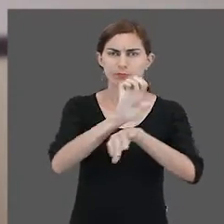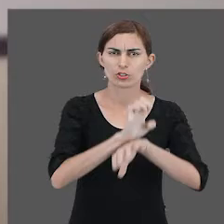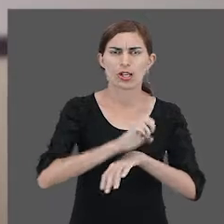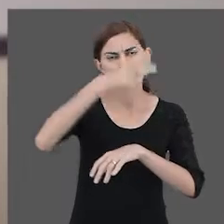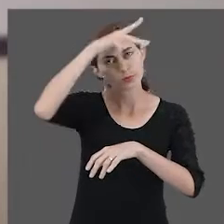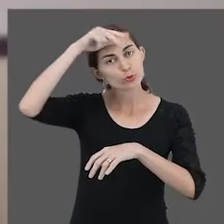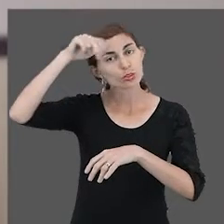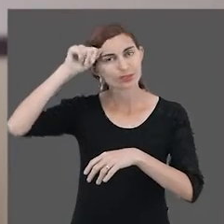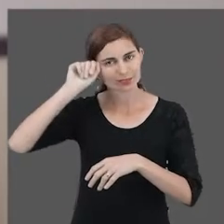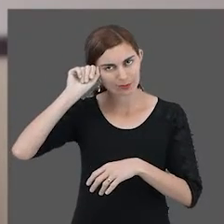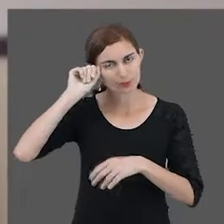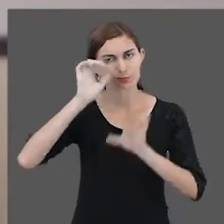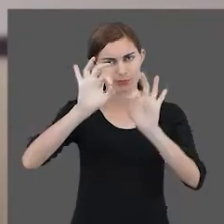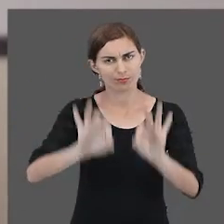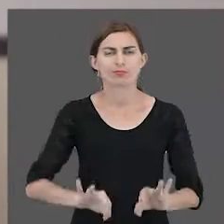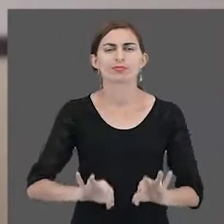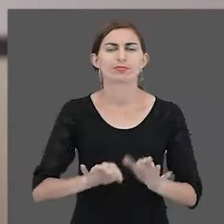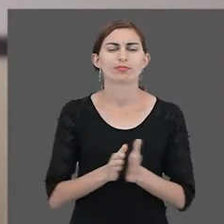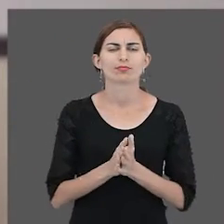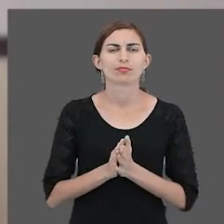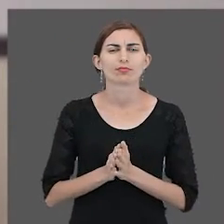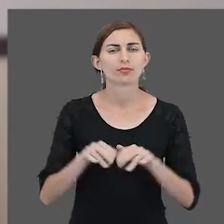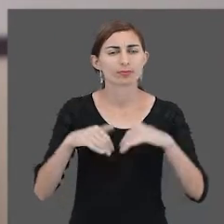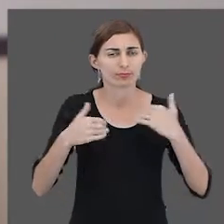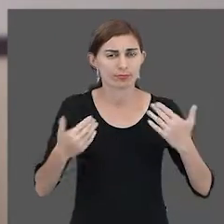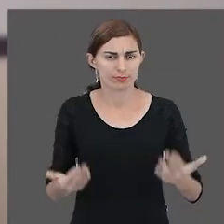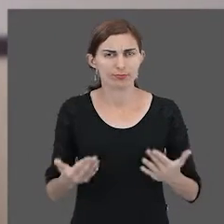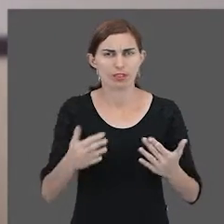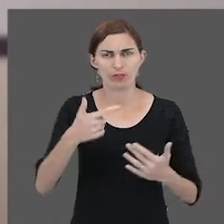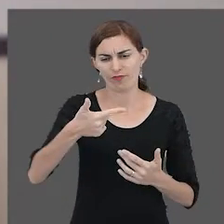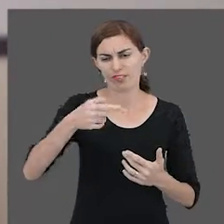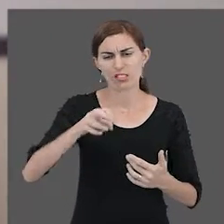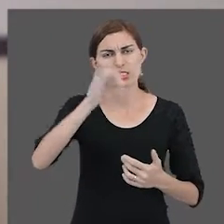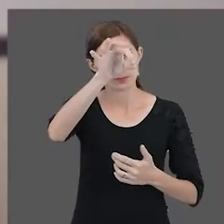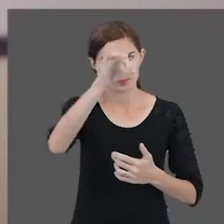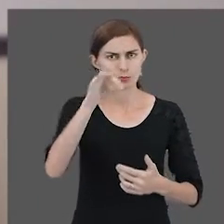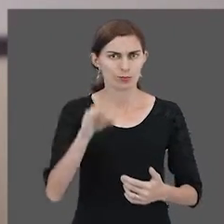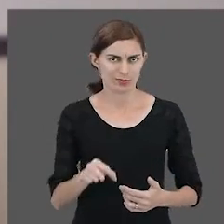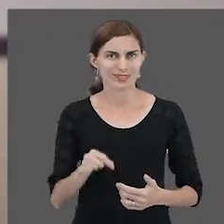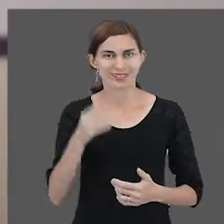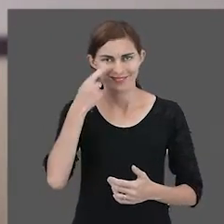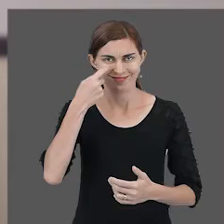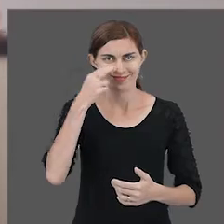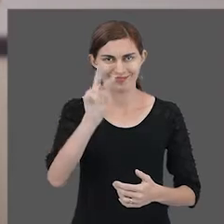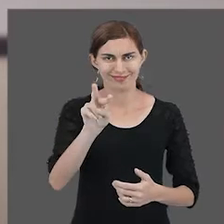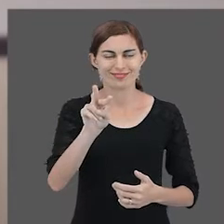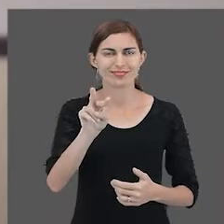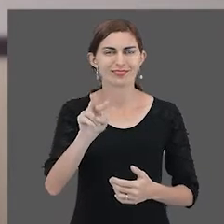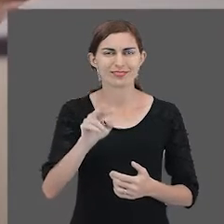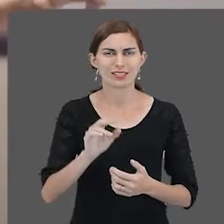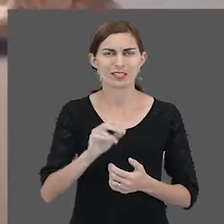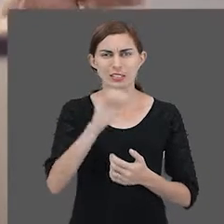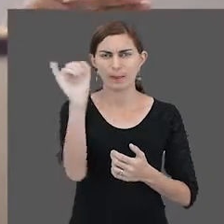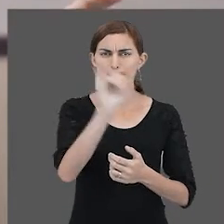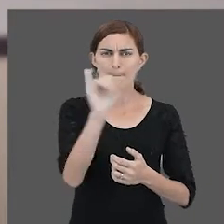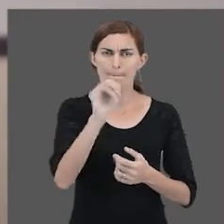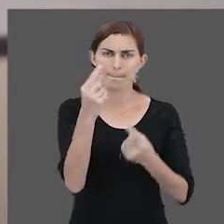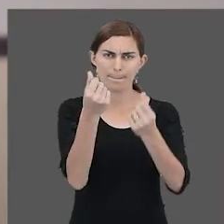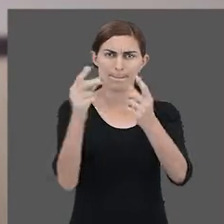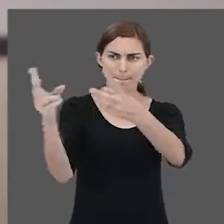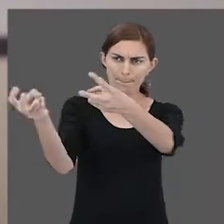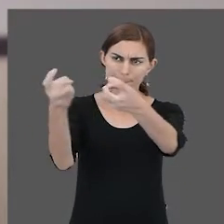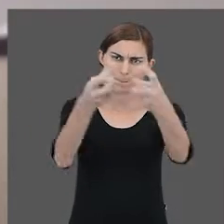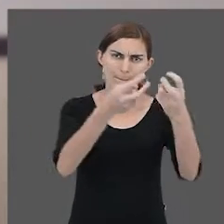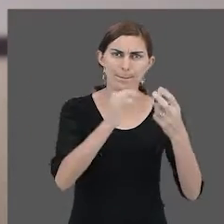seus municípios, certo? Então, daqueles 25% que a gente viu que vai de impostos, da receita